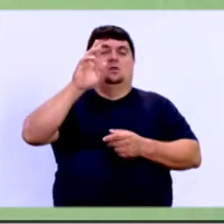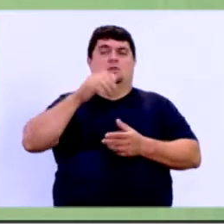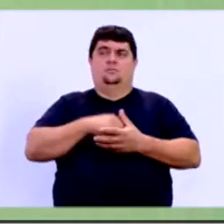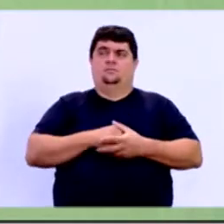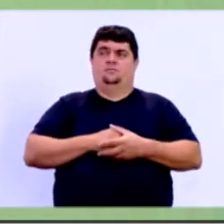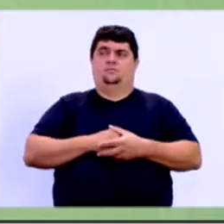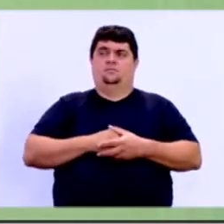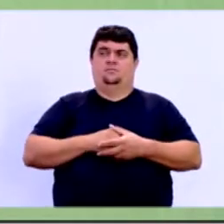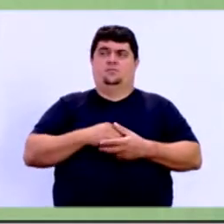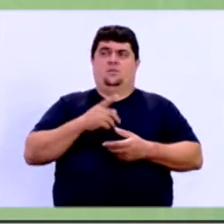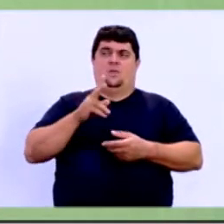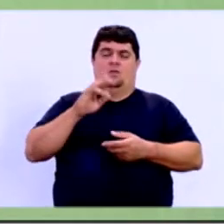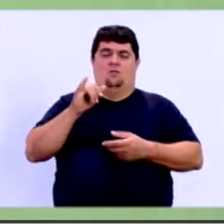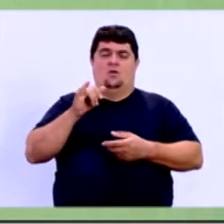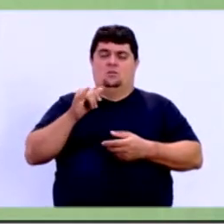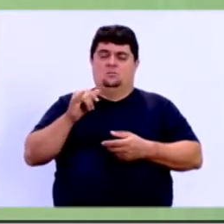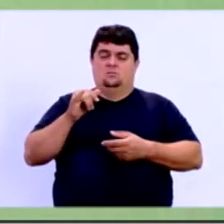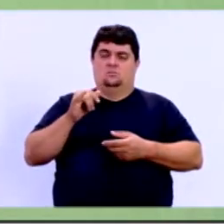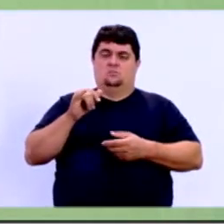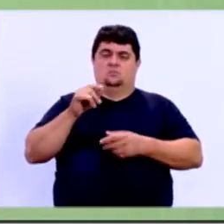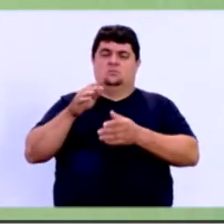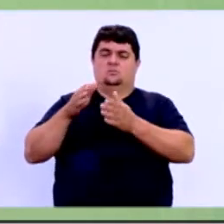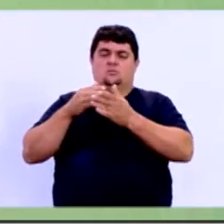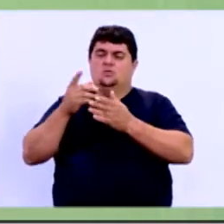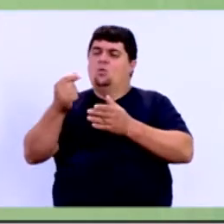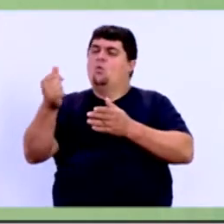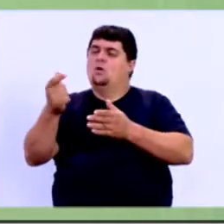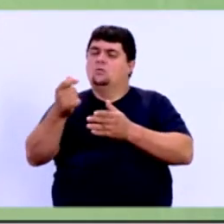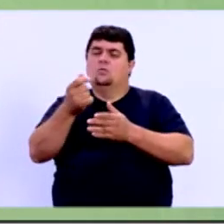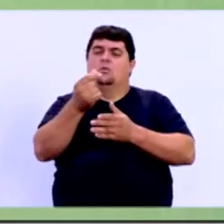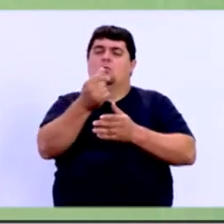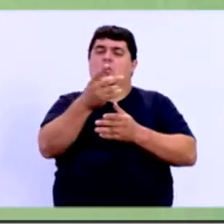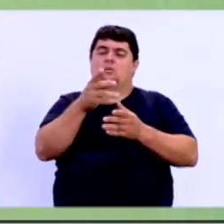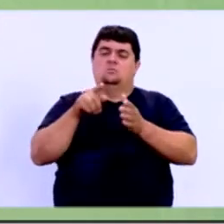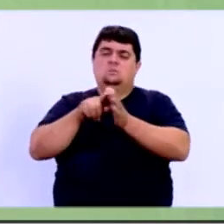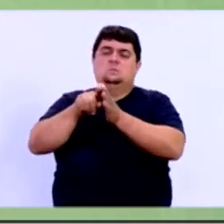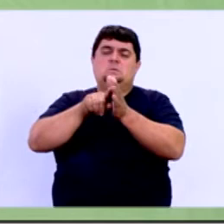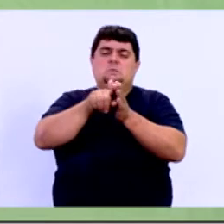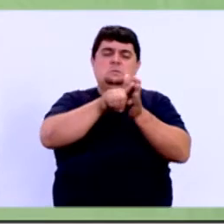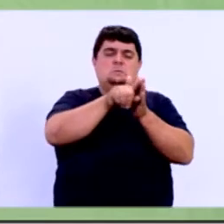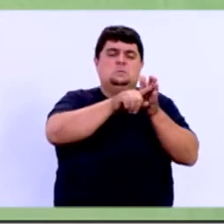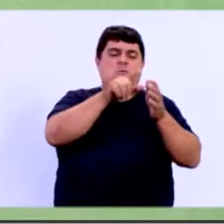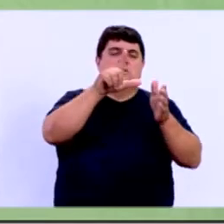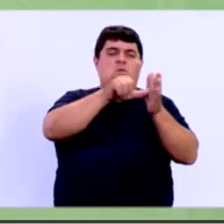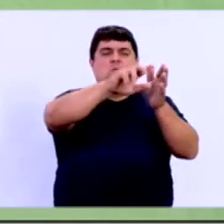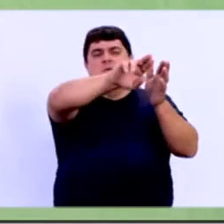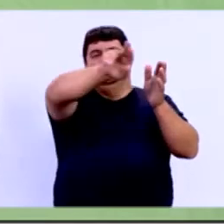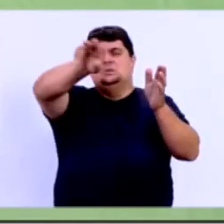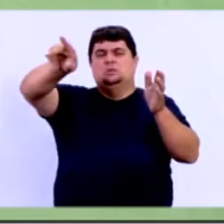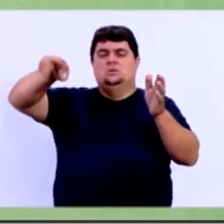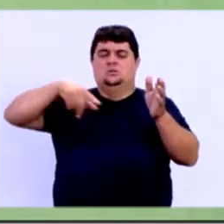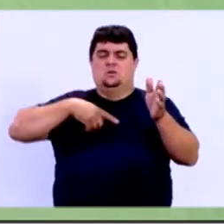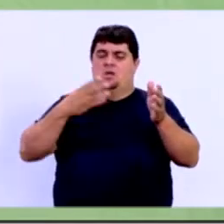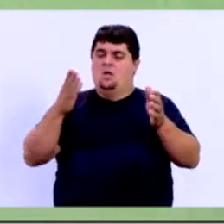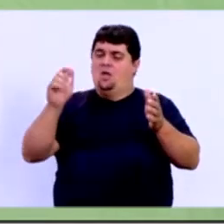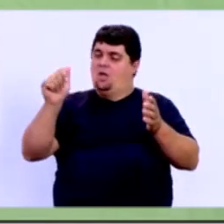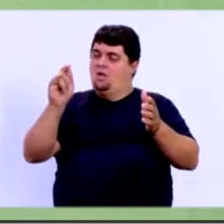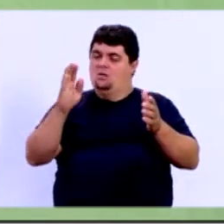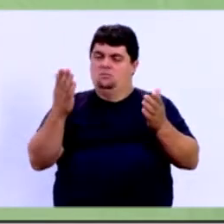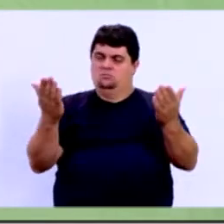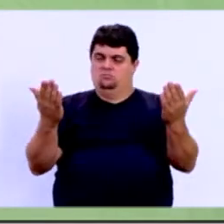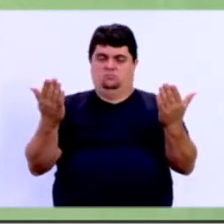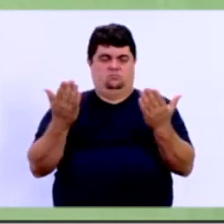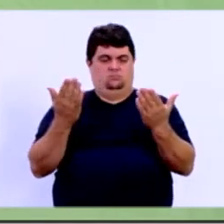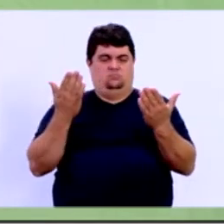vai analisar as propostas, quem são as propostas mais vantajosas para a organização, é a proposta A, é a proposta B,